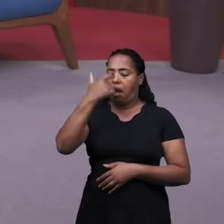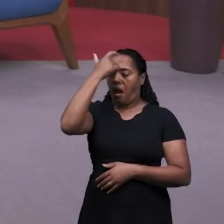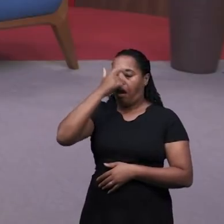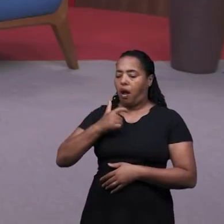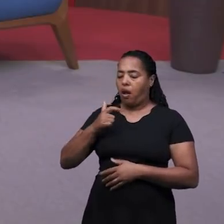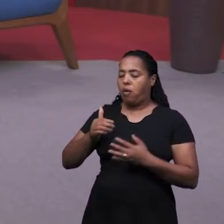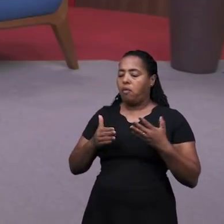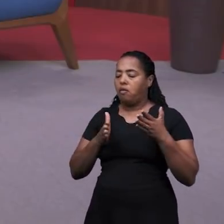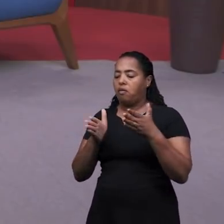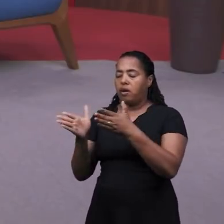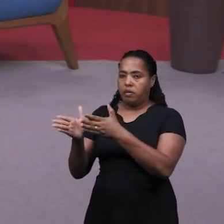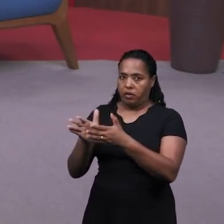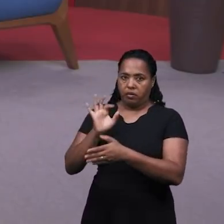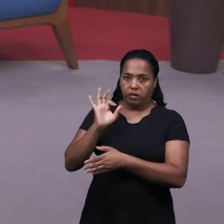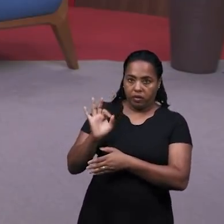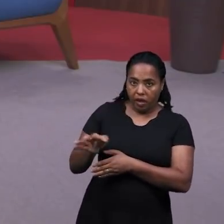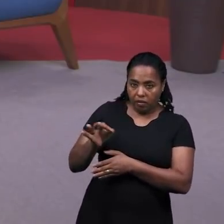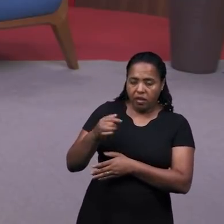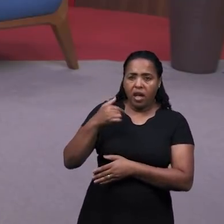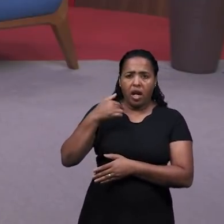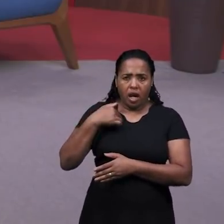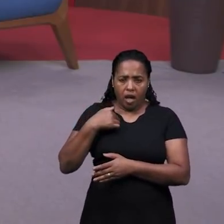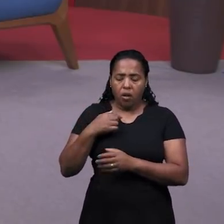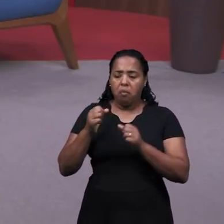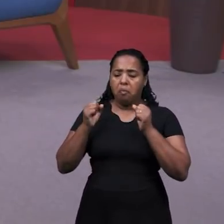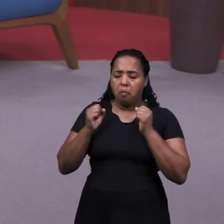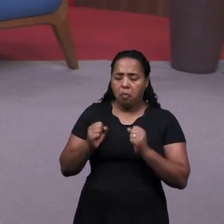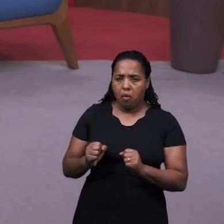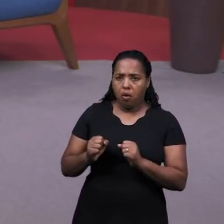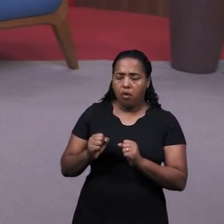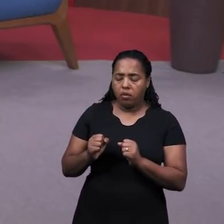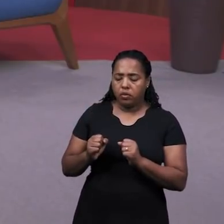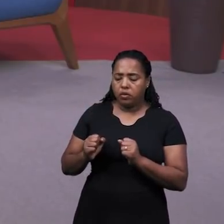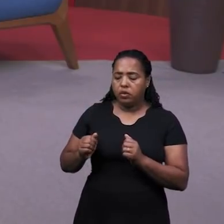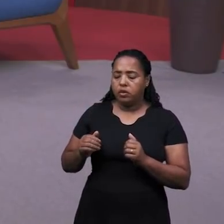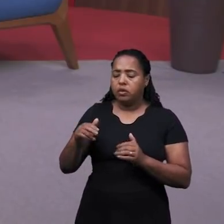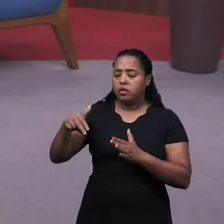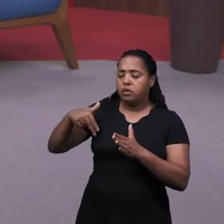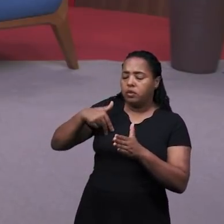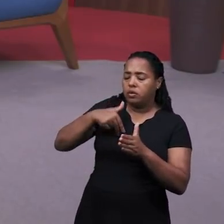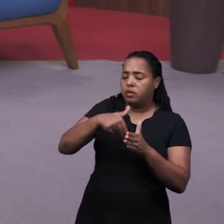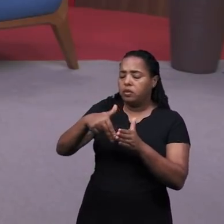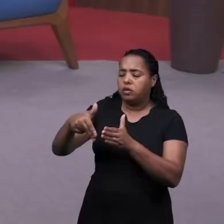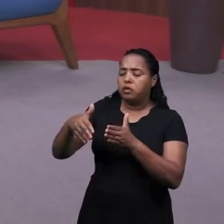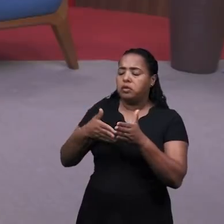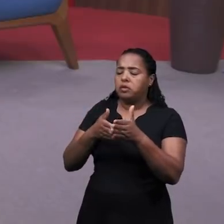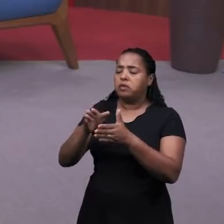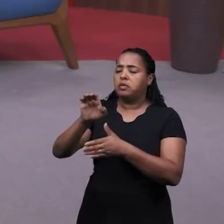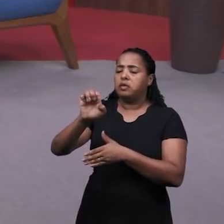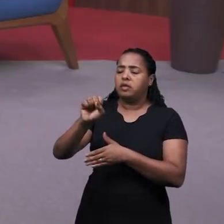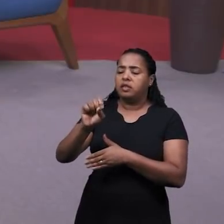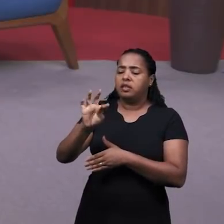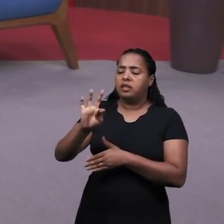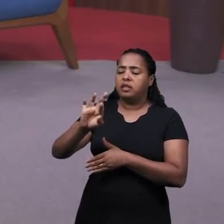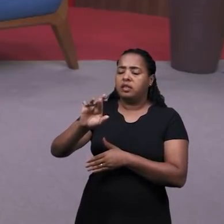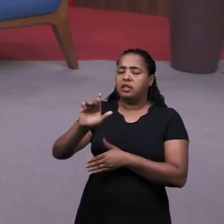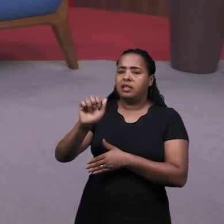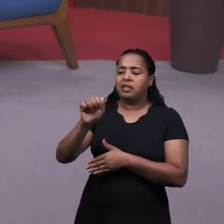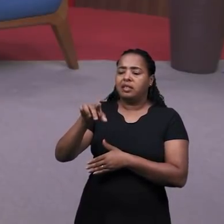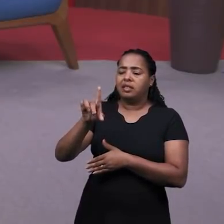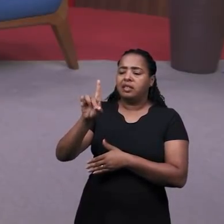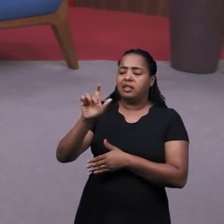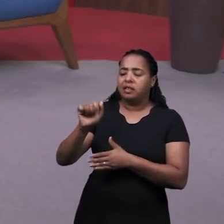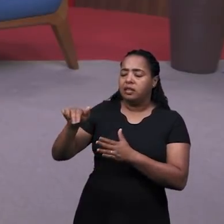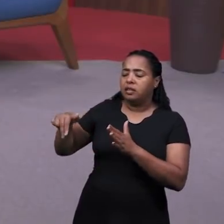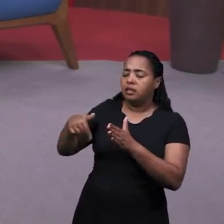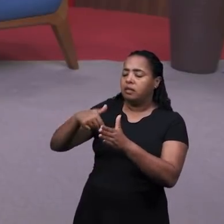caminho, certo? Eu posso entrar num caminho ou numa estrada e ficar parado